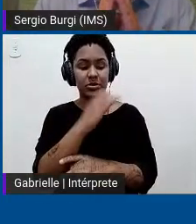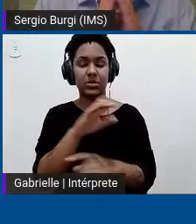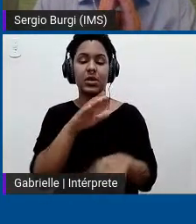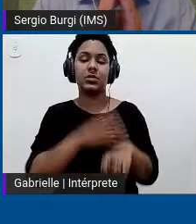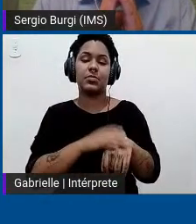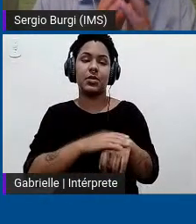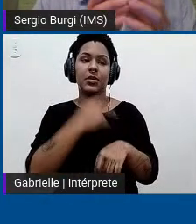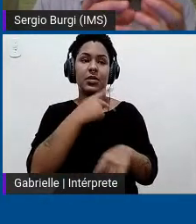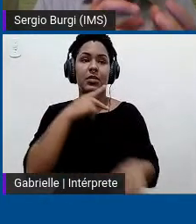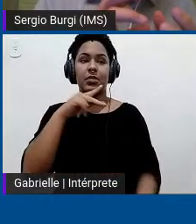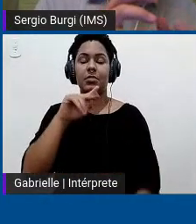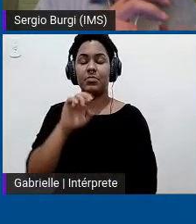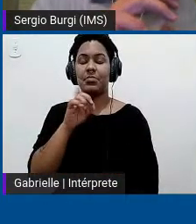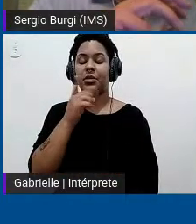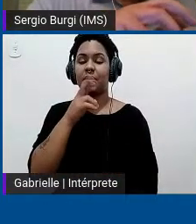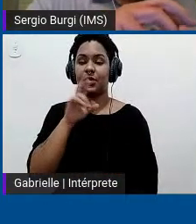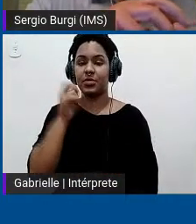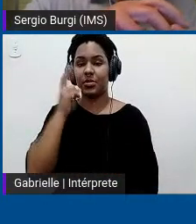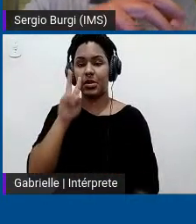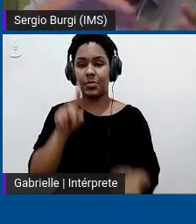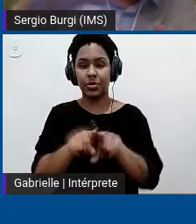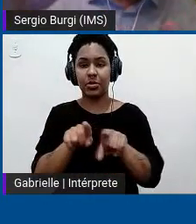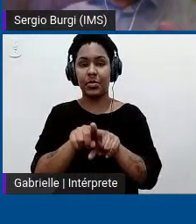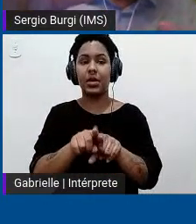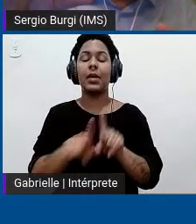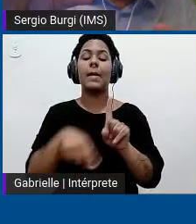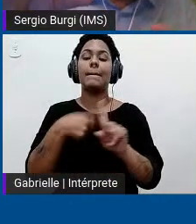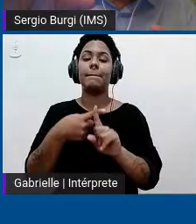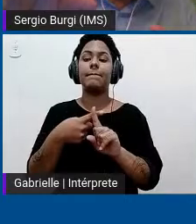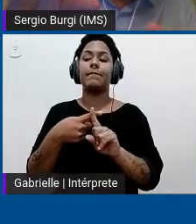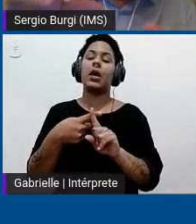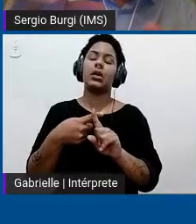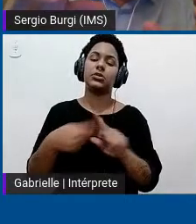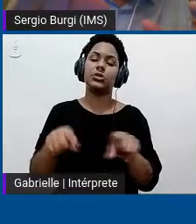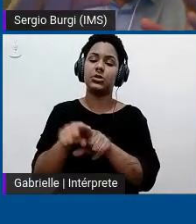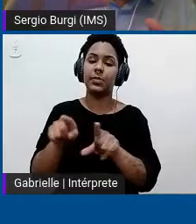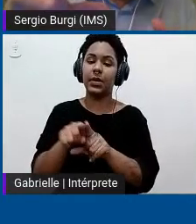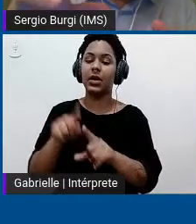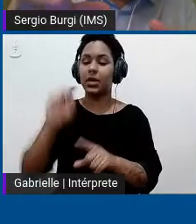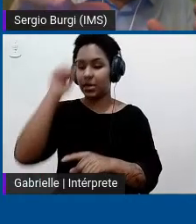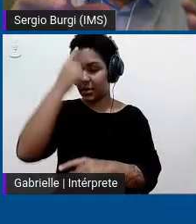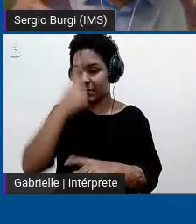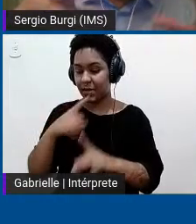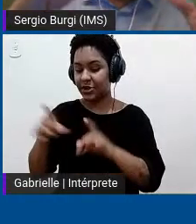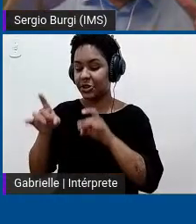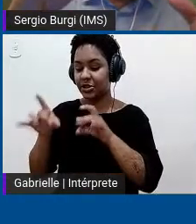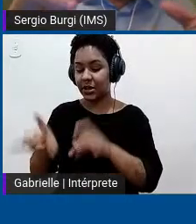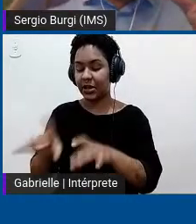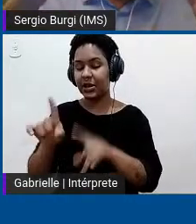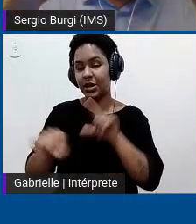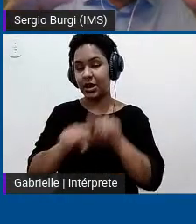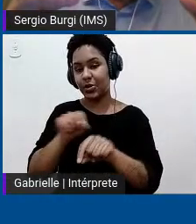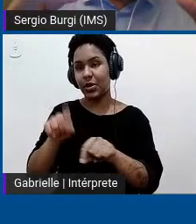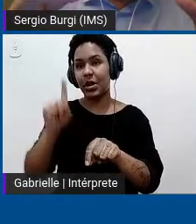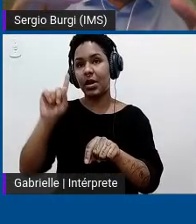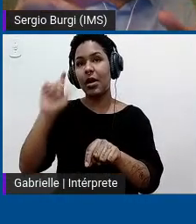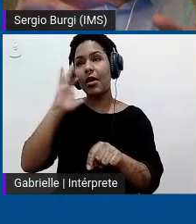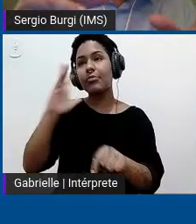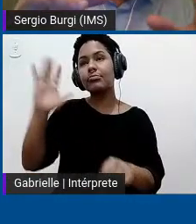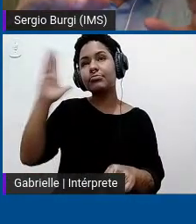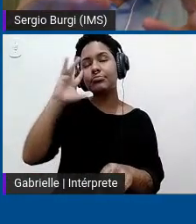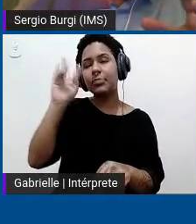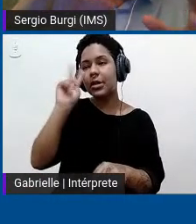o Pedro, mas também a imagem técnica no seu sentido flusseriano, né? A ideia da imagem por